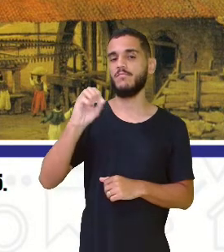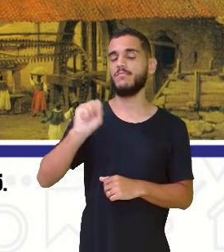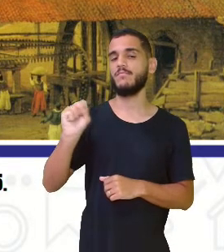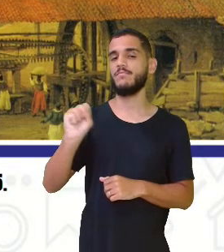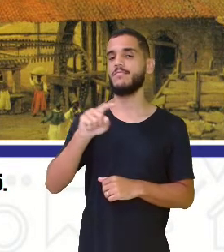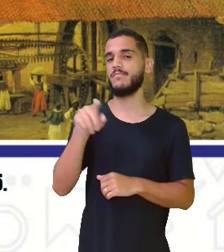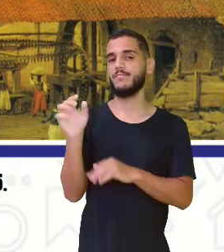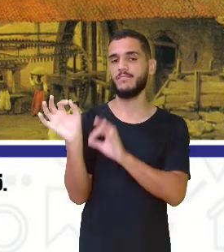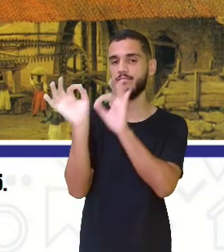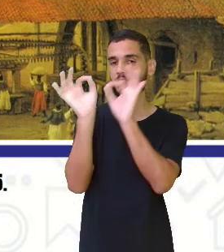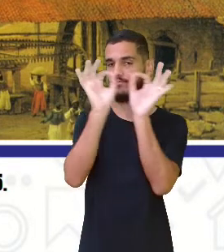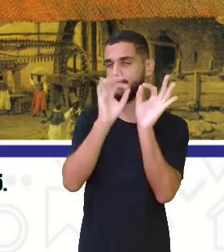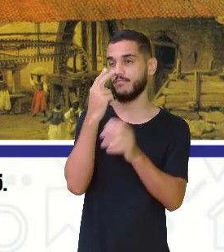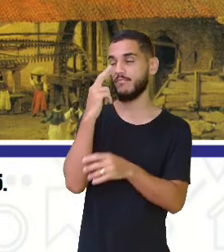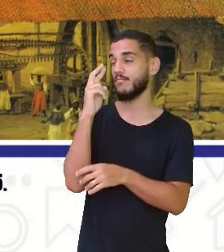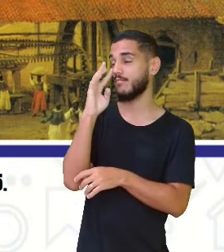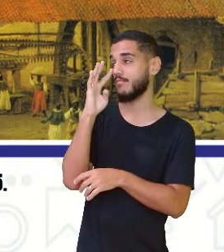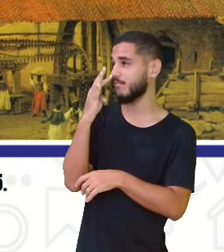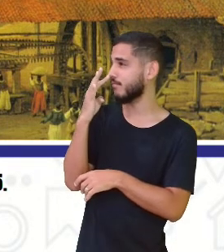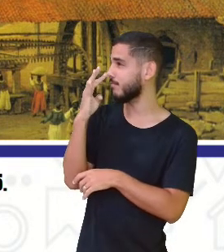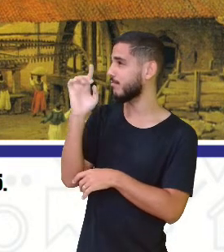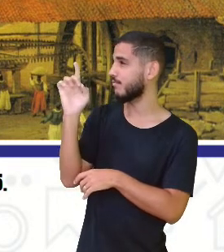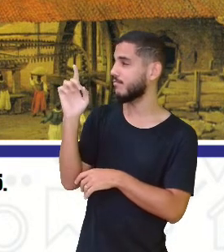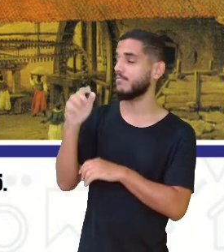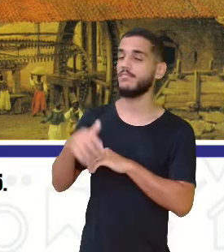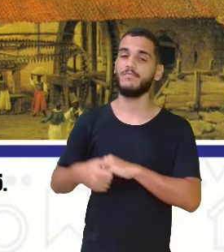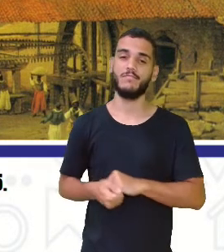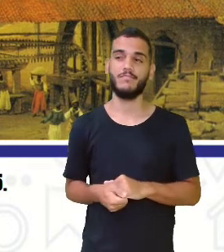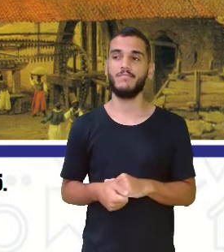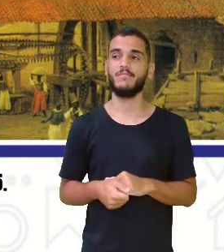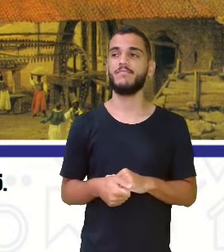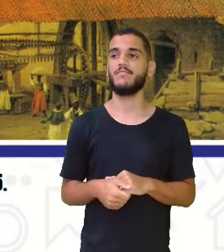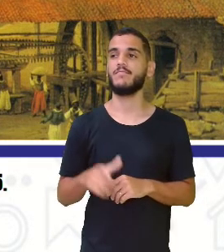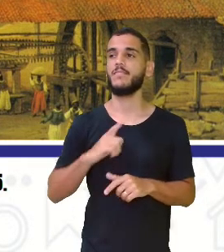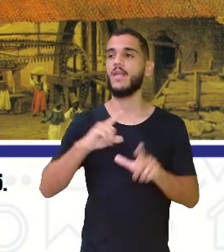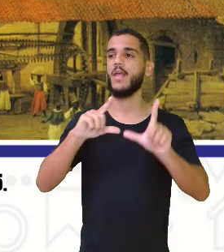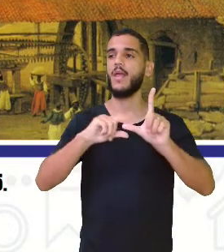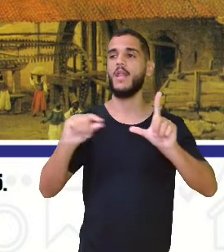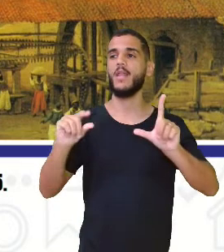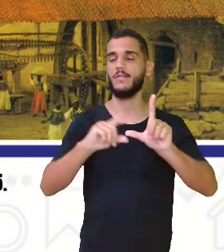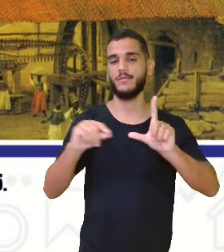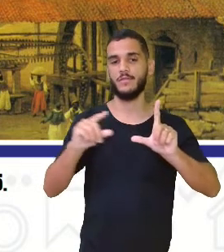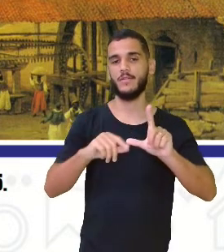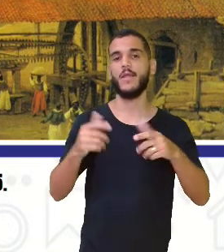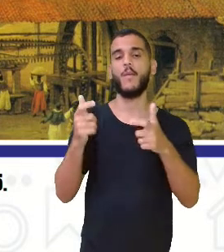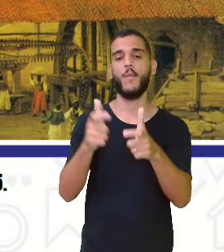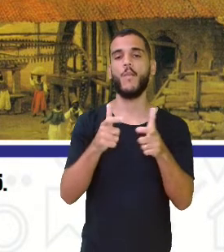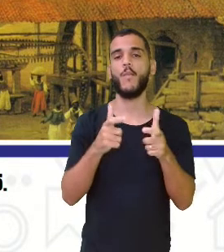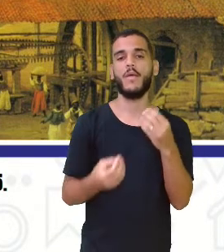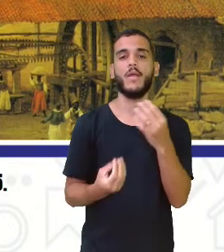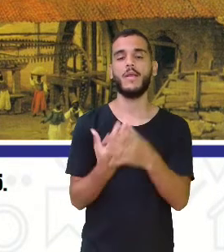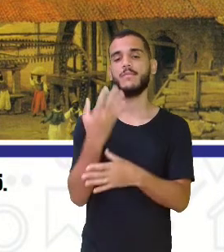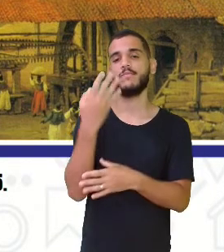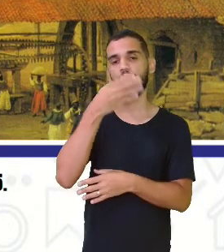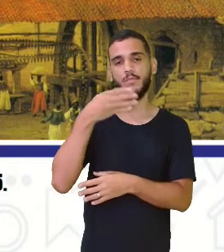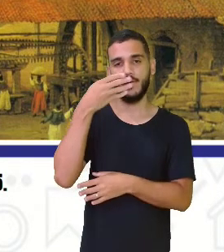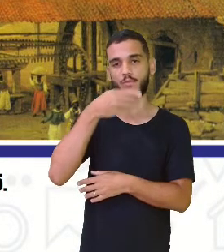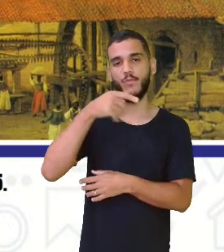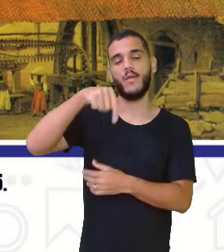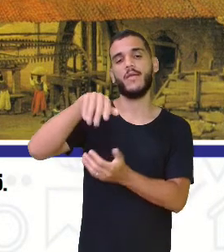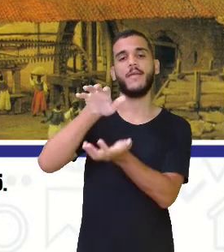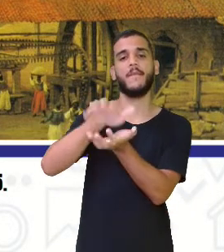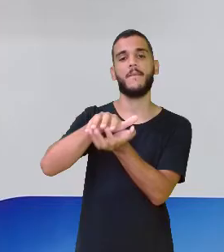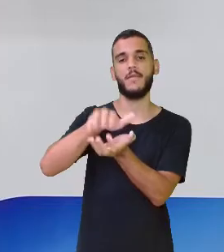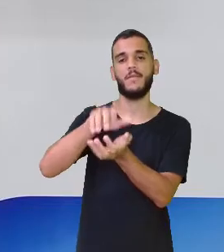para vocês analisarem a imagem. A gente tem aí a legenda, ó, Engenho de Açúcar de Pernambuco,